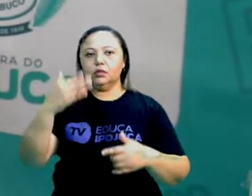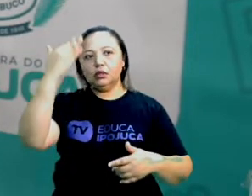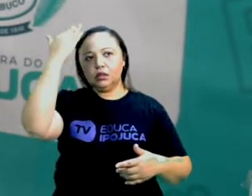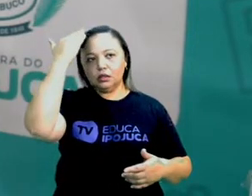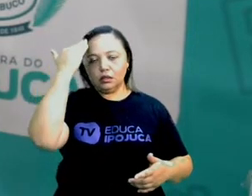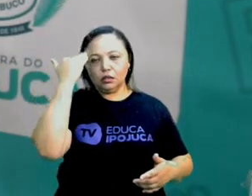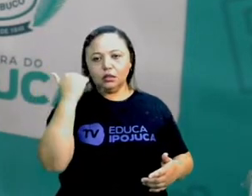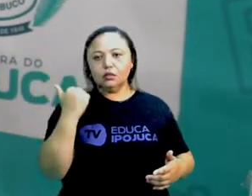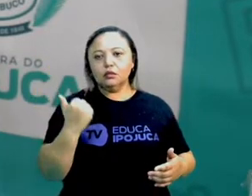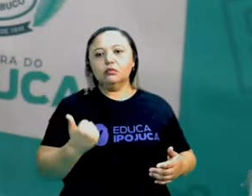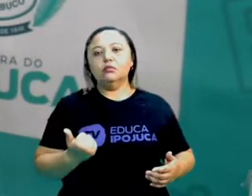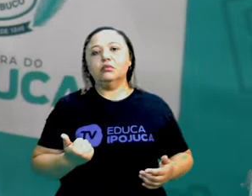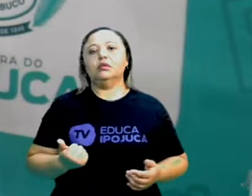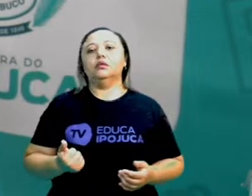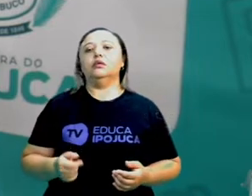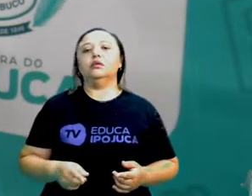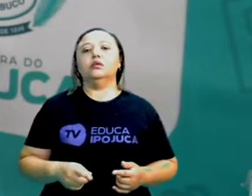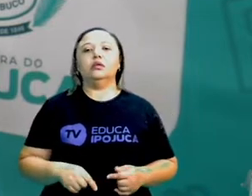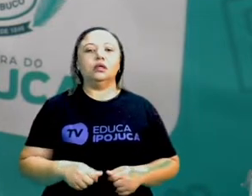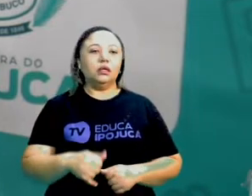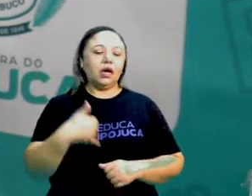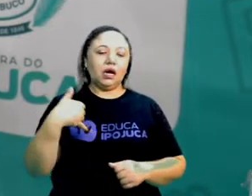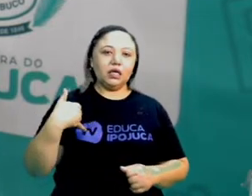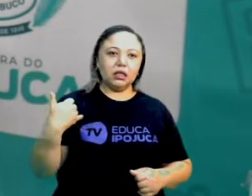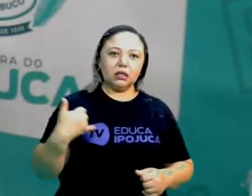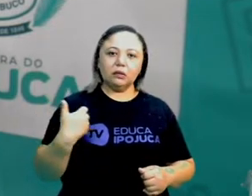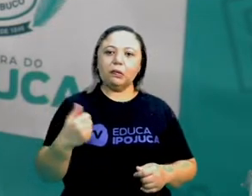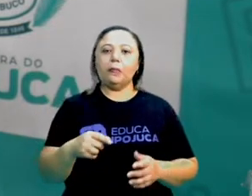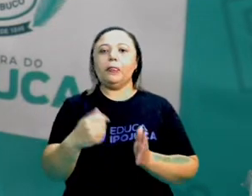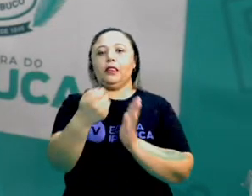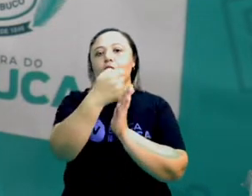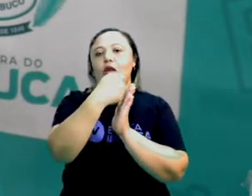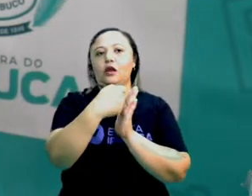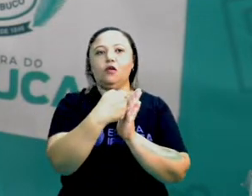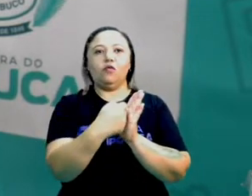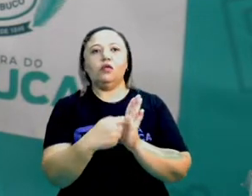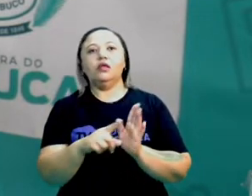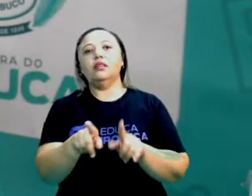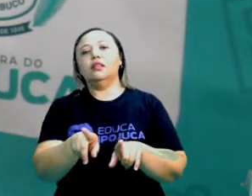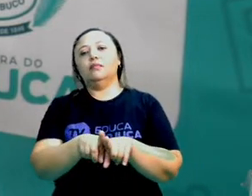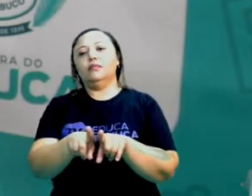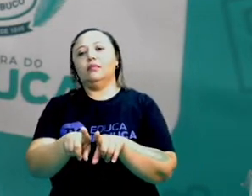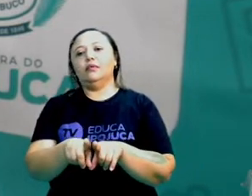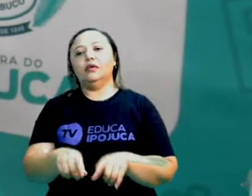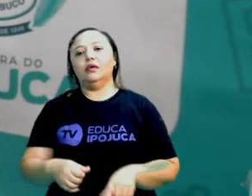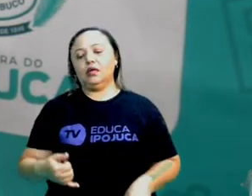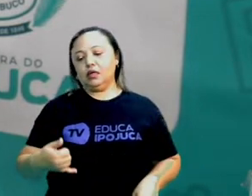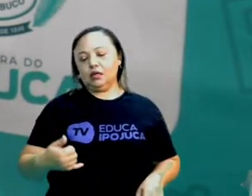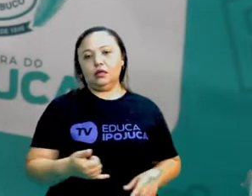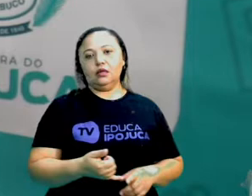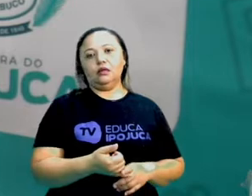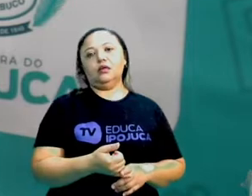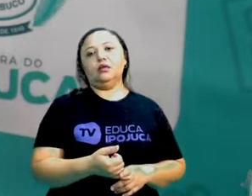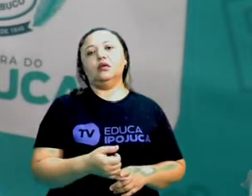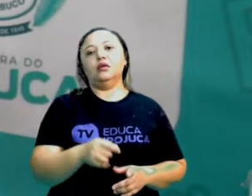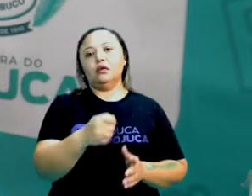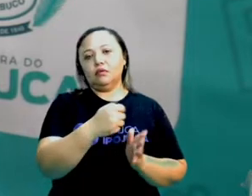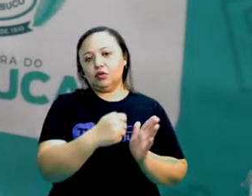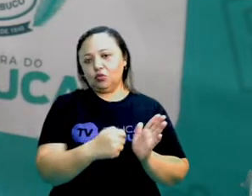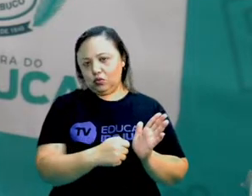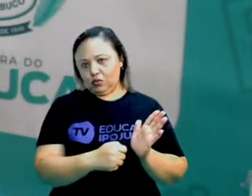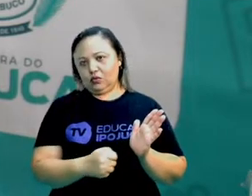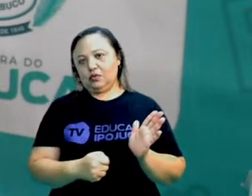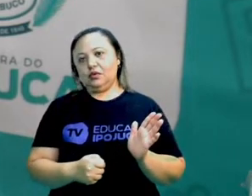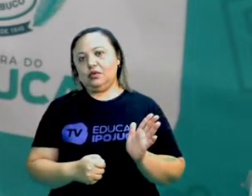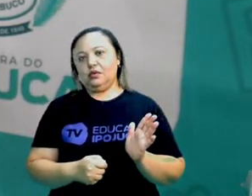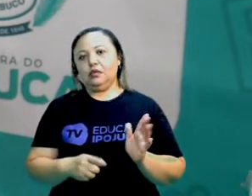foi tomando, a idade, eles vão marcando ali. Quantos anos você tem? Tanto. Aí vai marcando